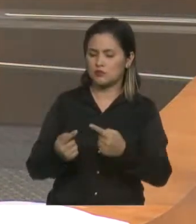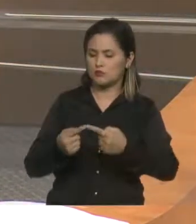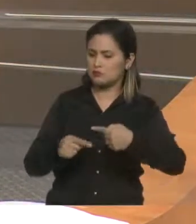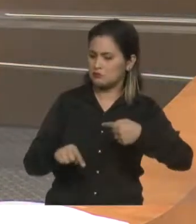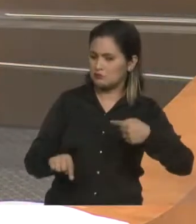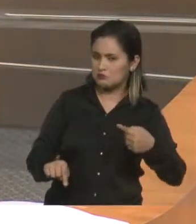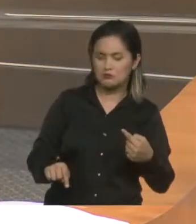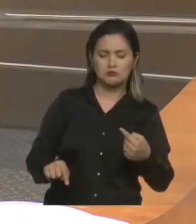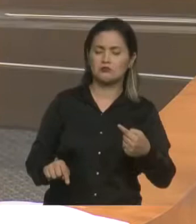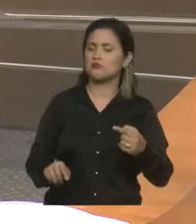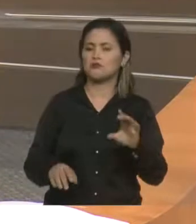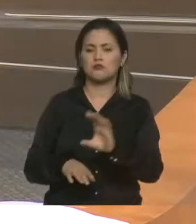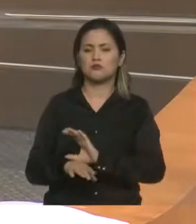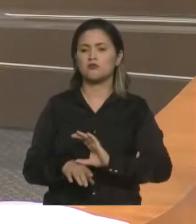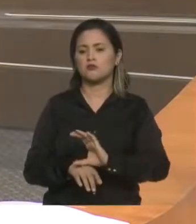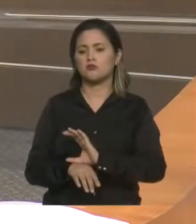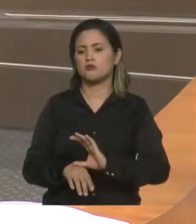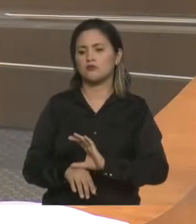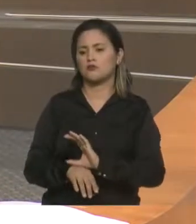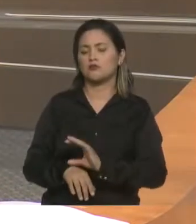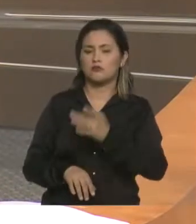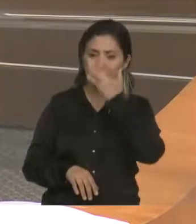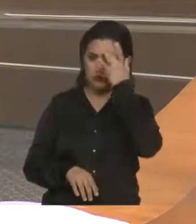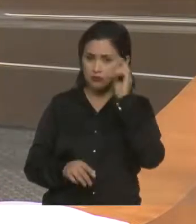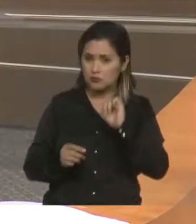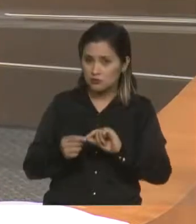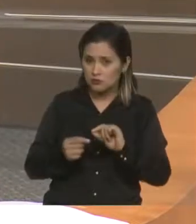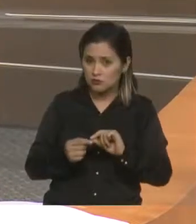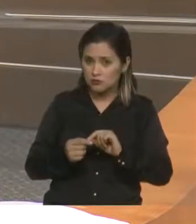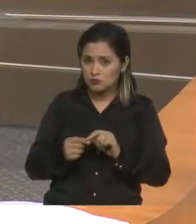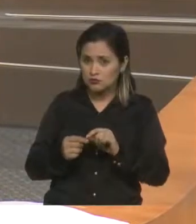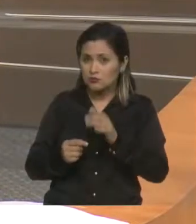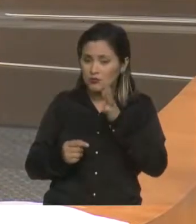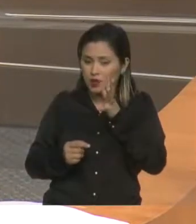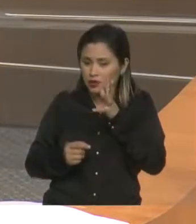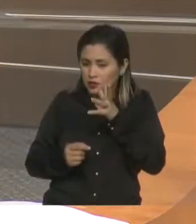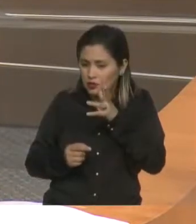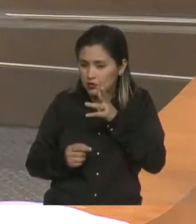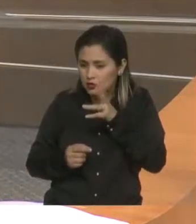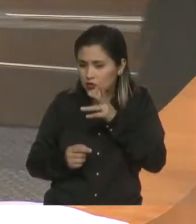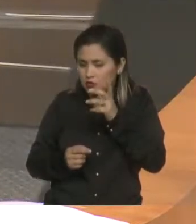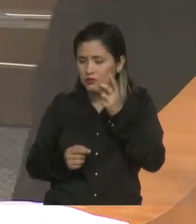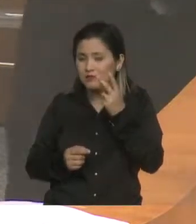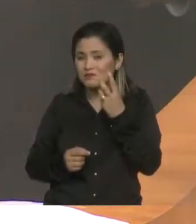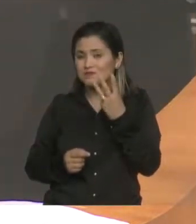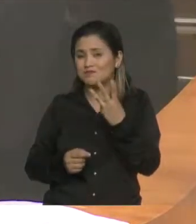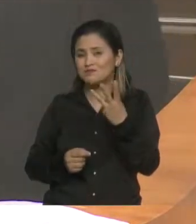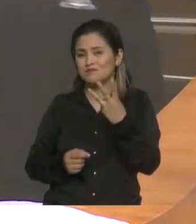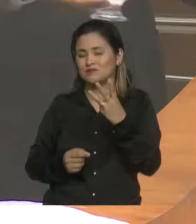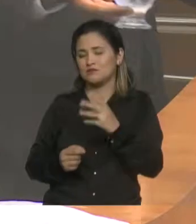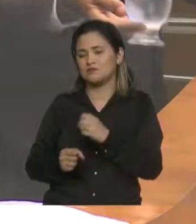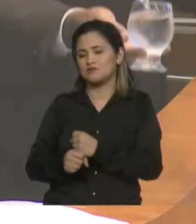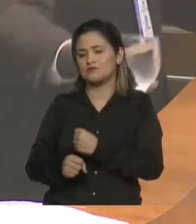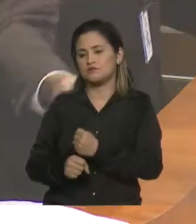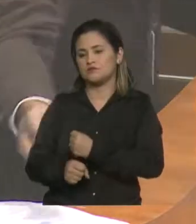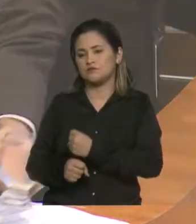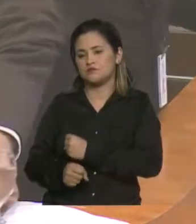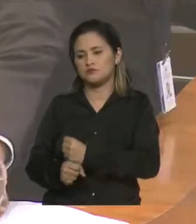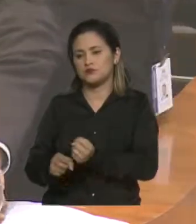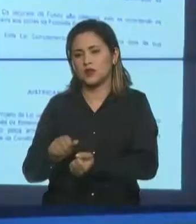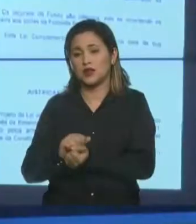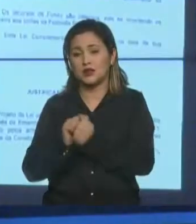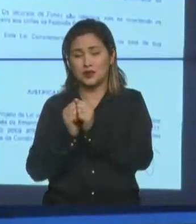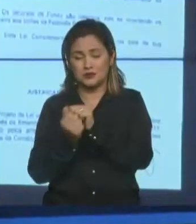inconstitucionalidade. Quem fez, demorou 3 anos para fazer a regulamentação, e quando fez a correção, ainda corrigiu